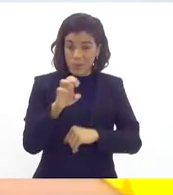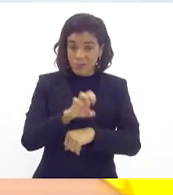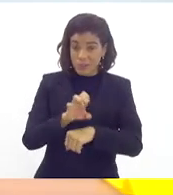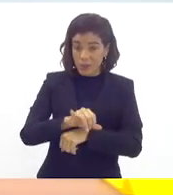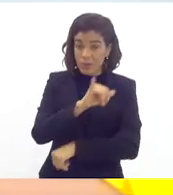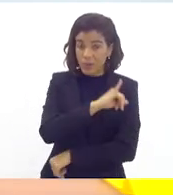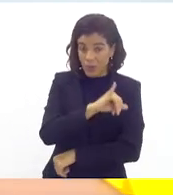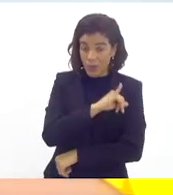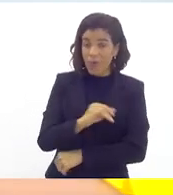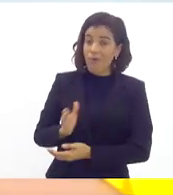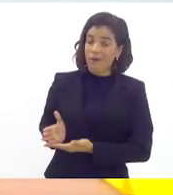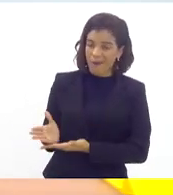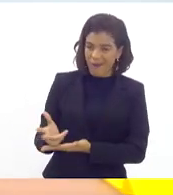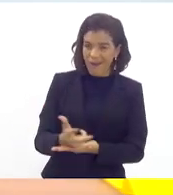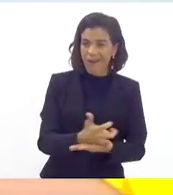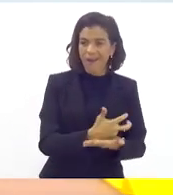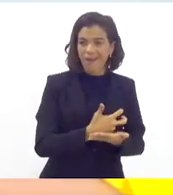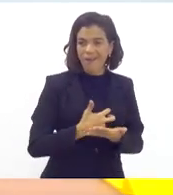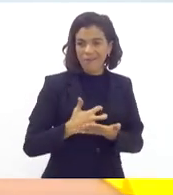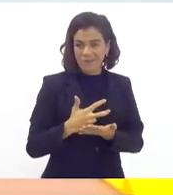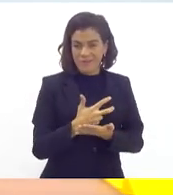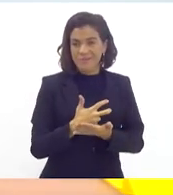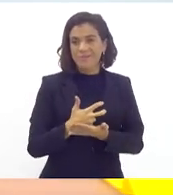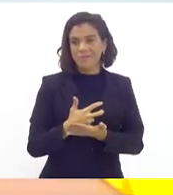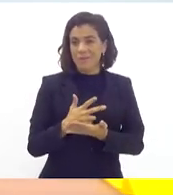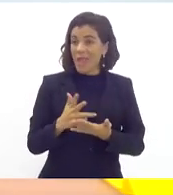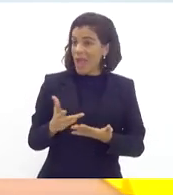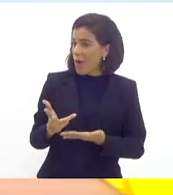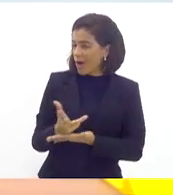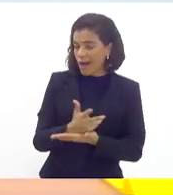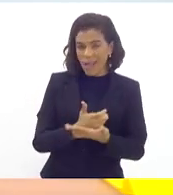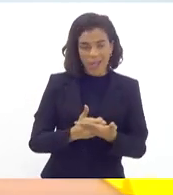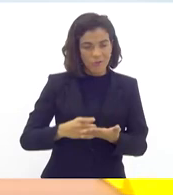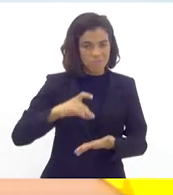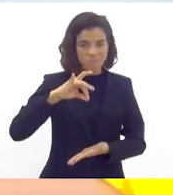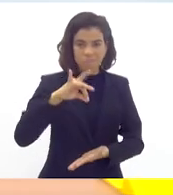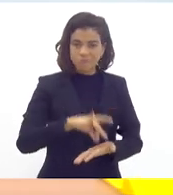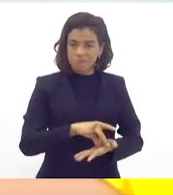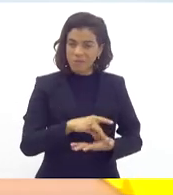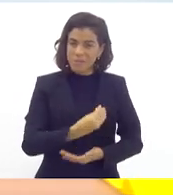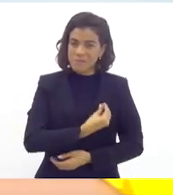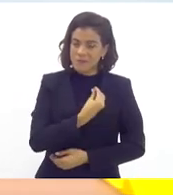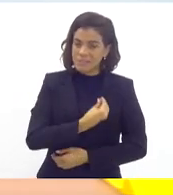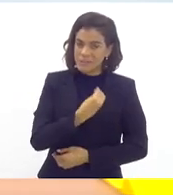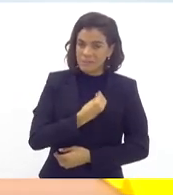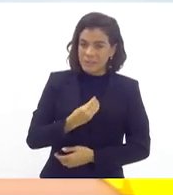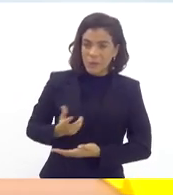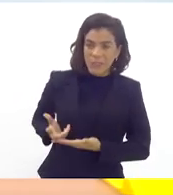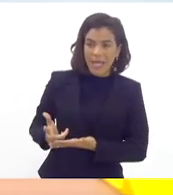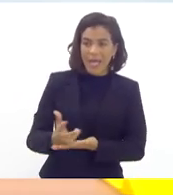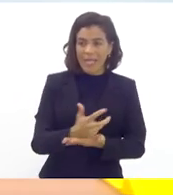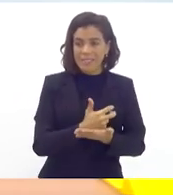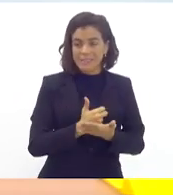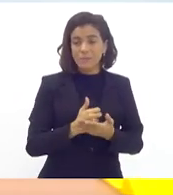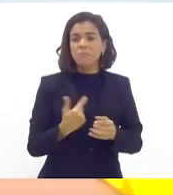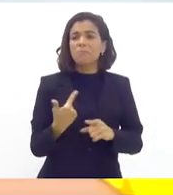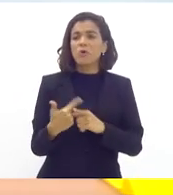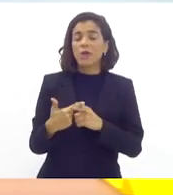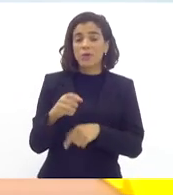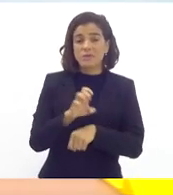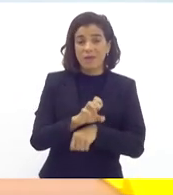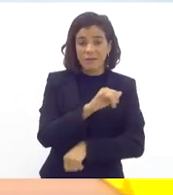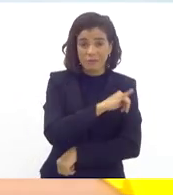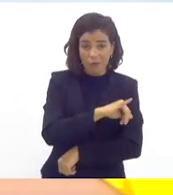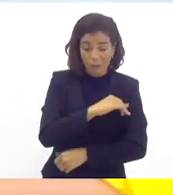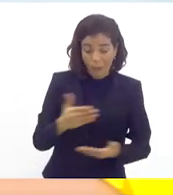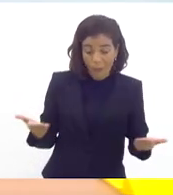a tributação no destino, com as mudanças que estão sendo propostas. É um ganhador líquido em termos de participação no total da arrecadação. Por quê? Porque o Estado de Rio de